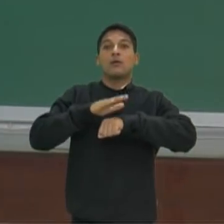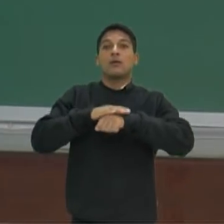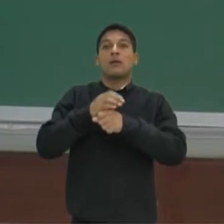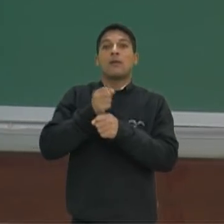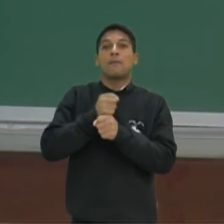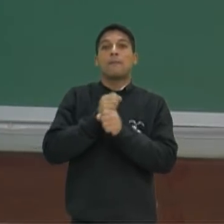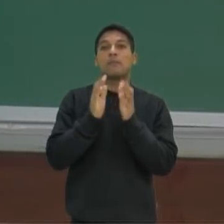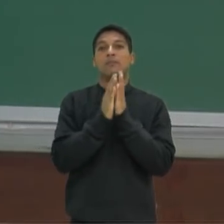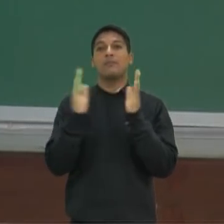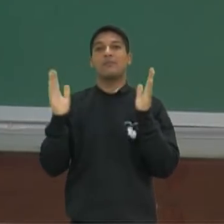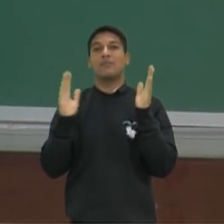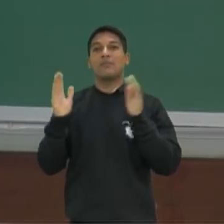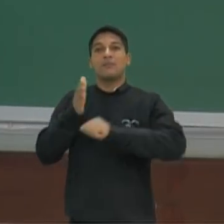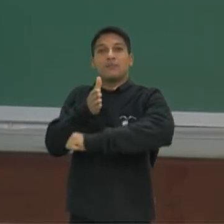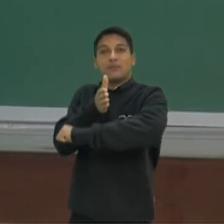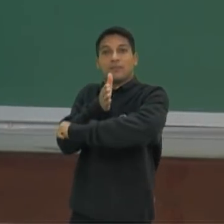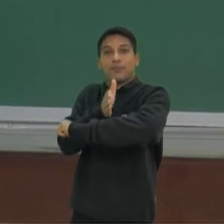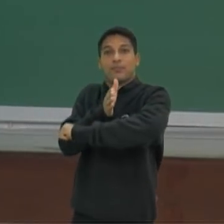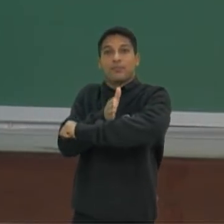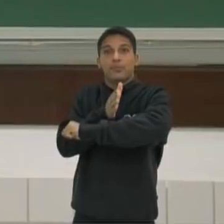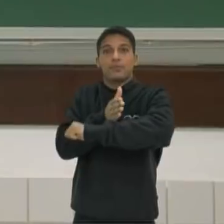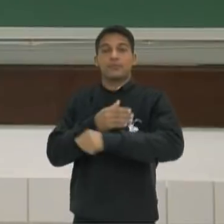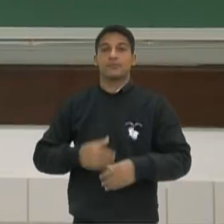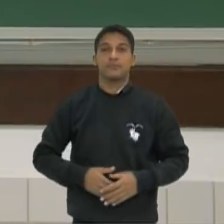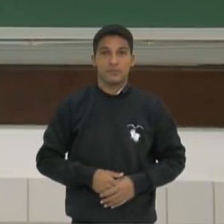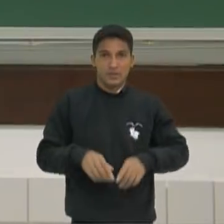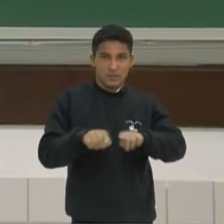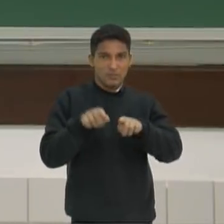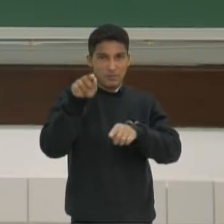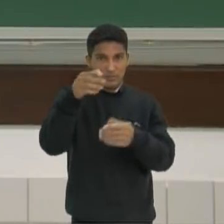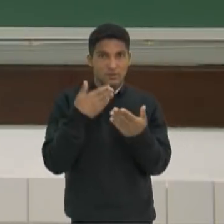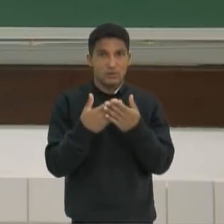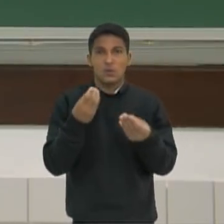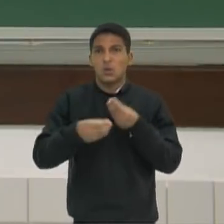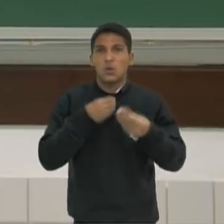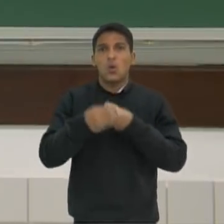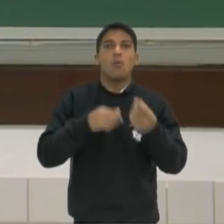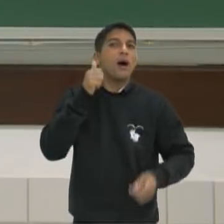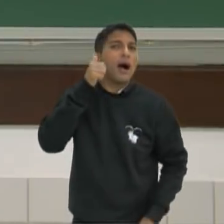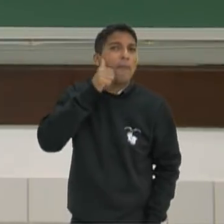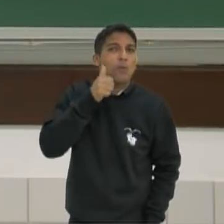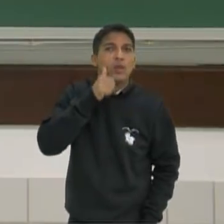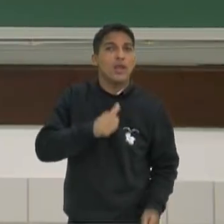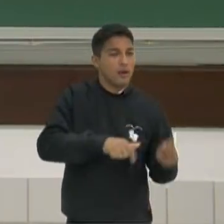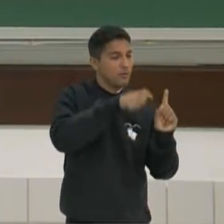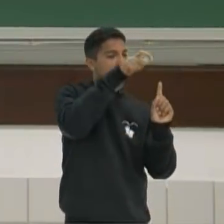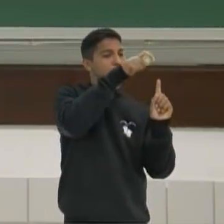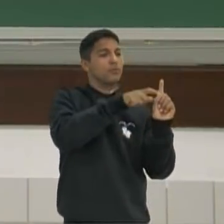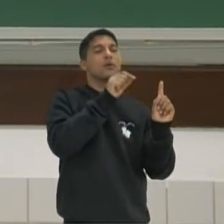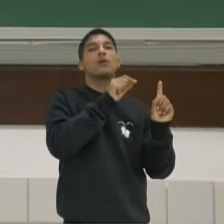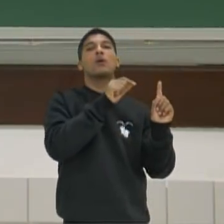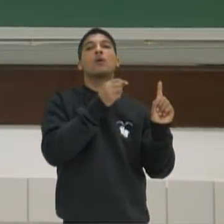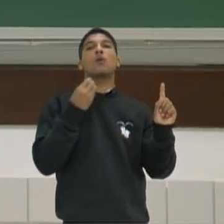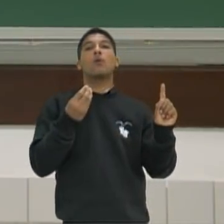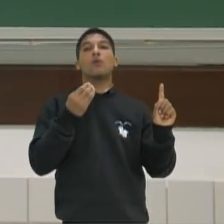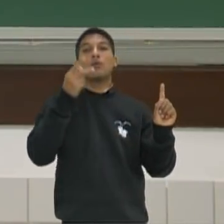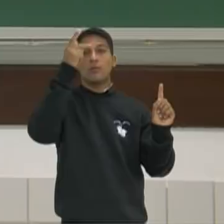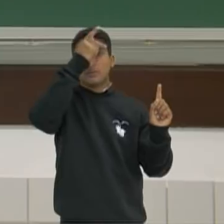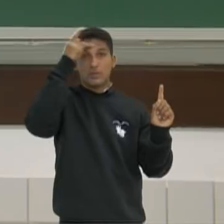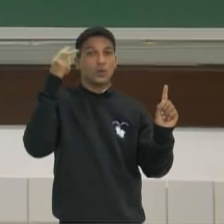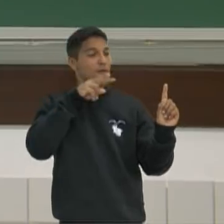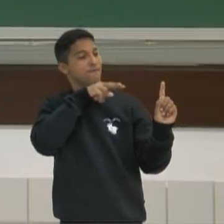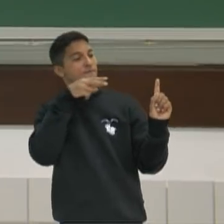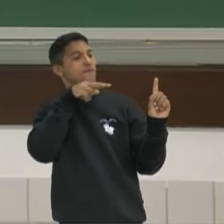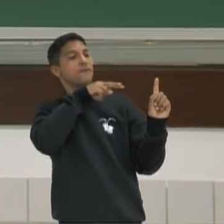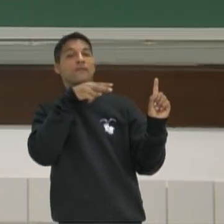eram pensadas, como elas viviam e como elas eram tratadas durante esse período medieval. Veja só, né, os